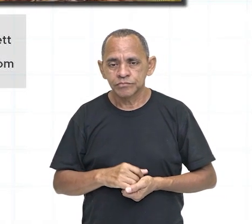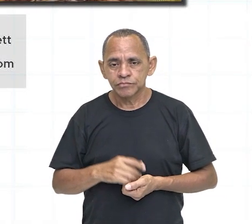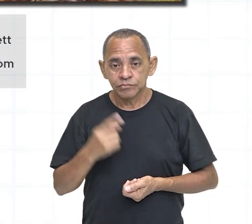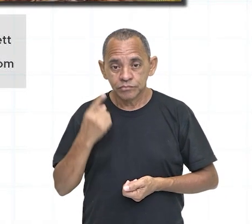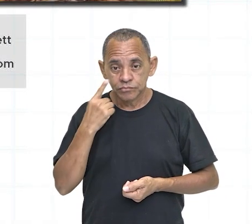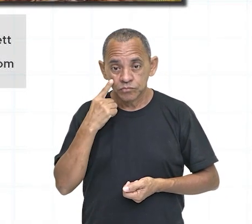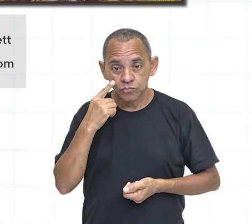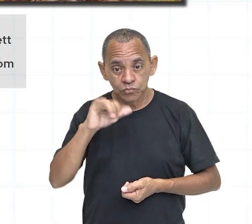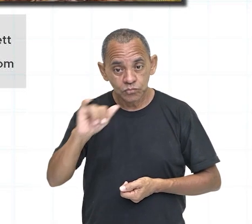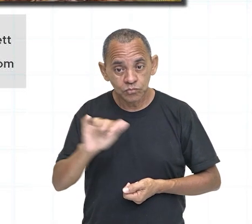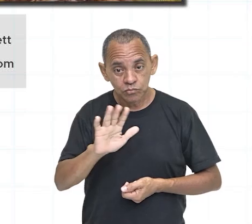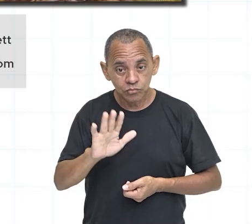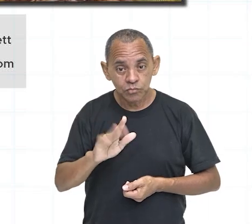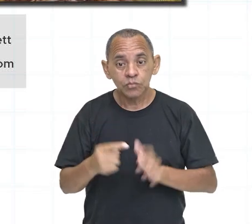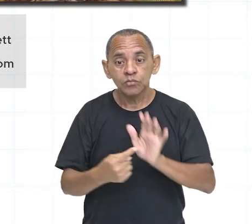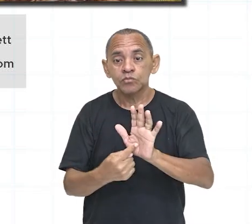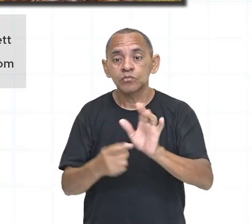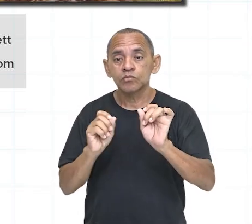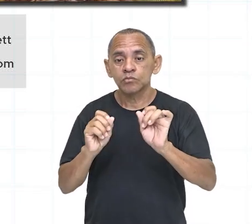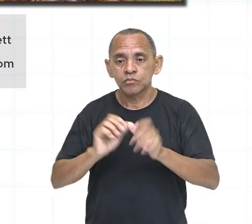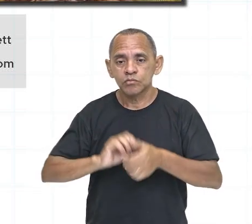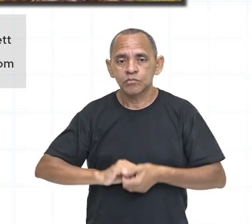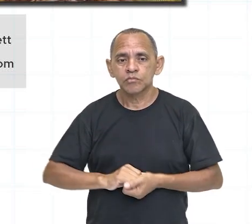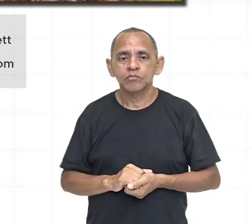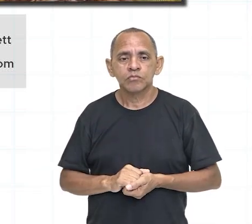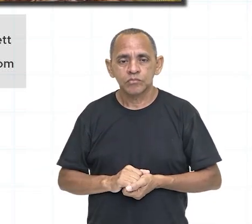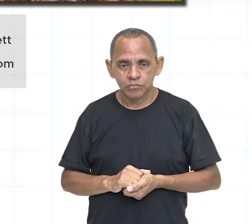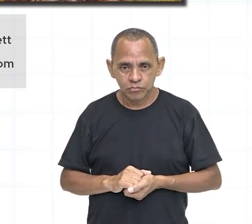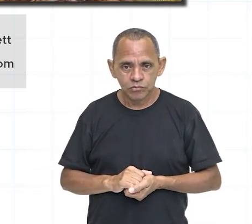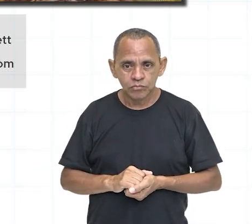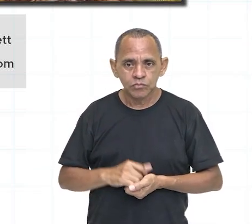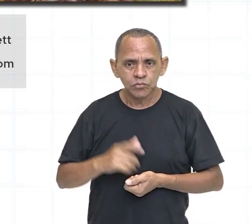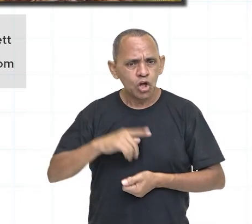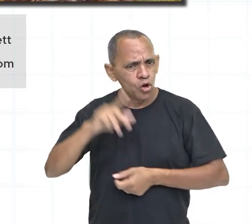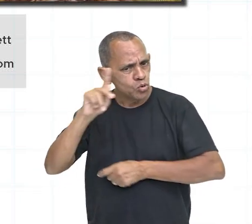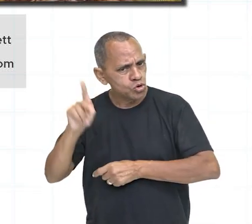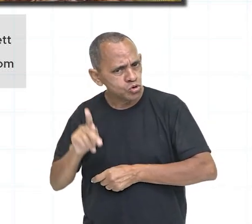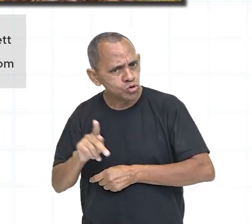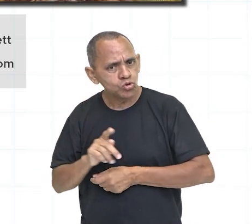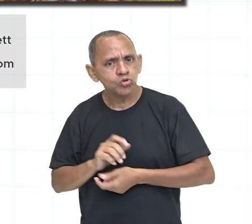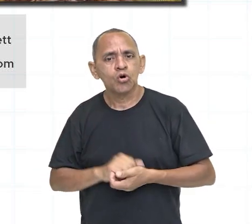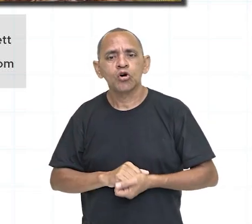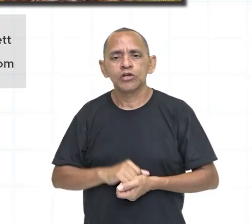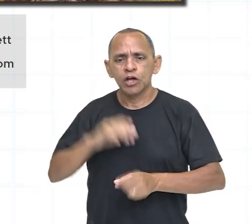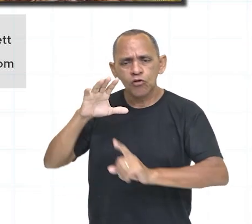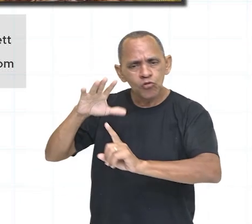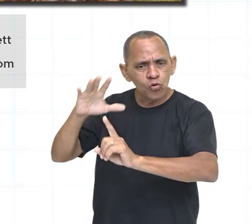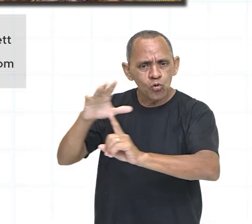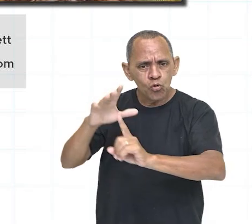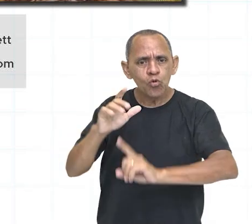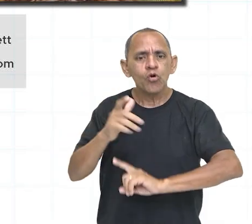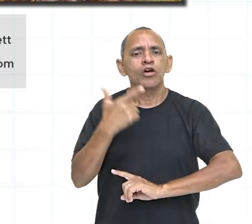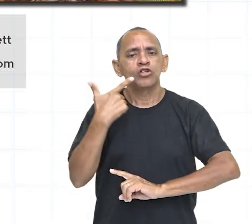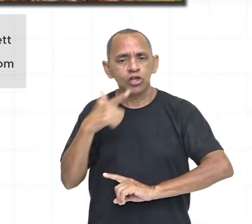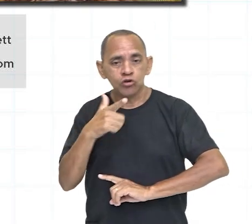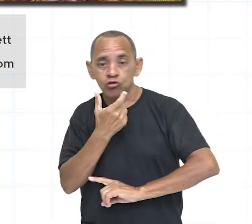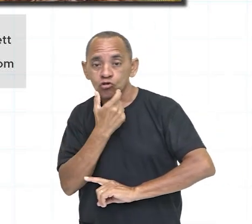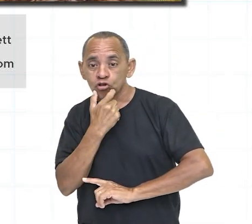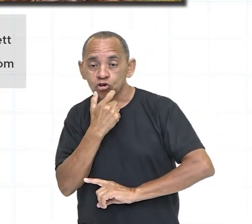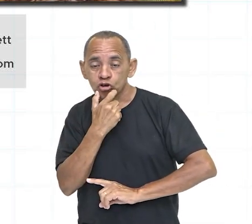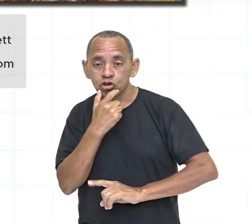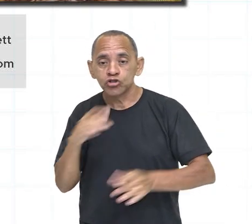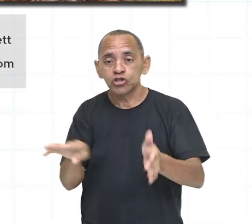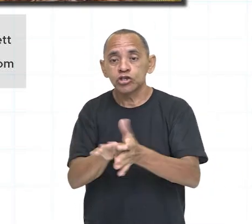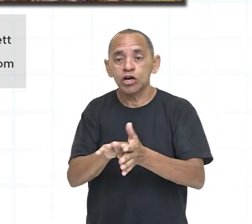eu quero que vocês acompanhem um pouquinho mais do histórico da expansão da língua inglesa, agora chegando lá nos